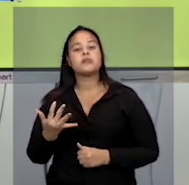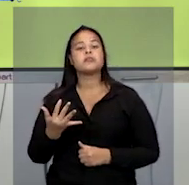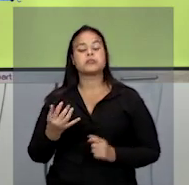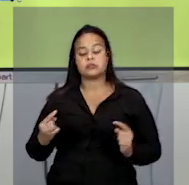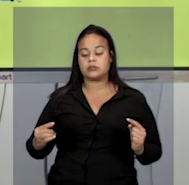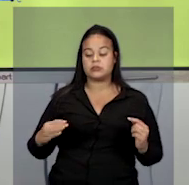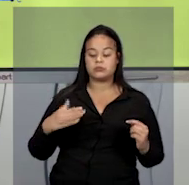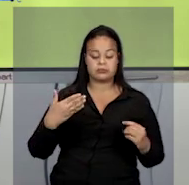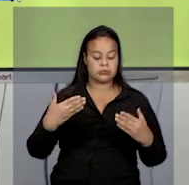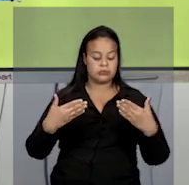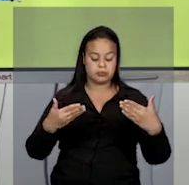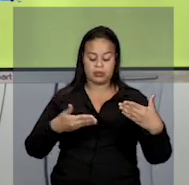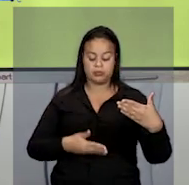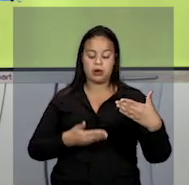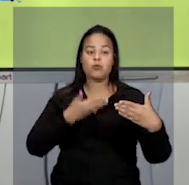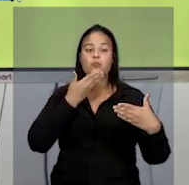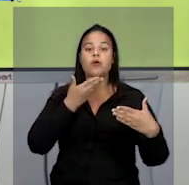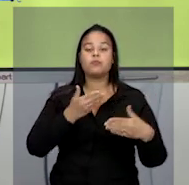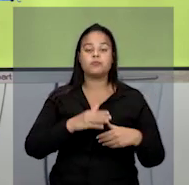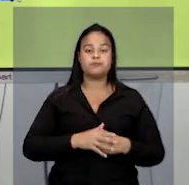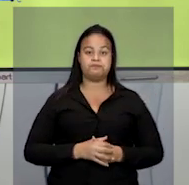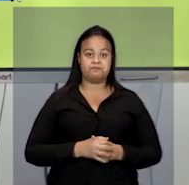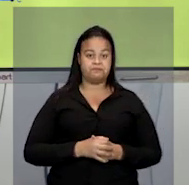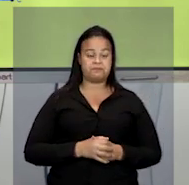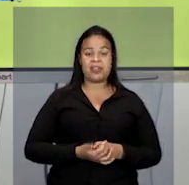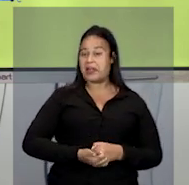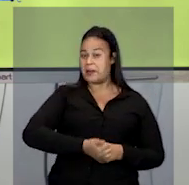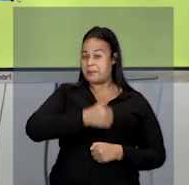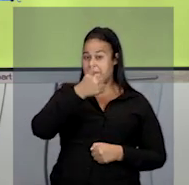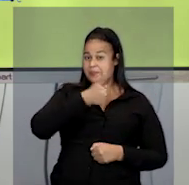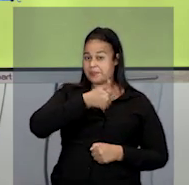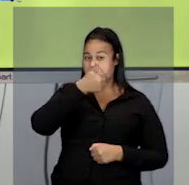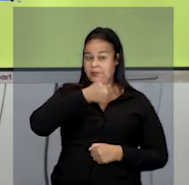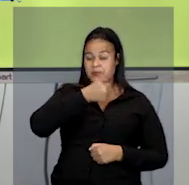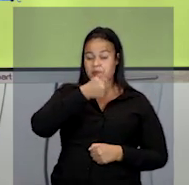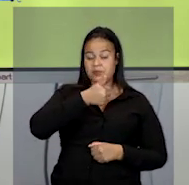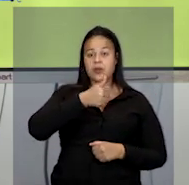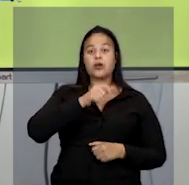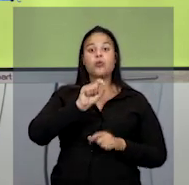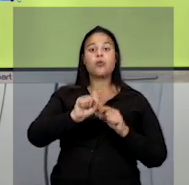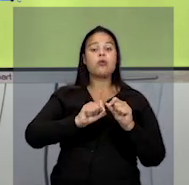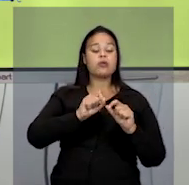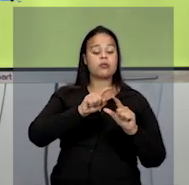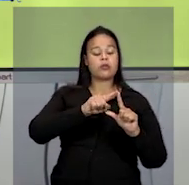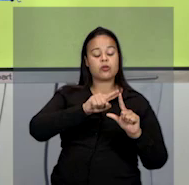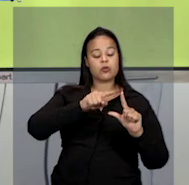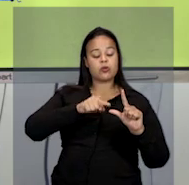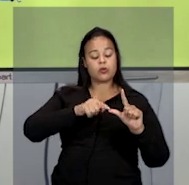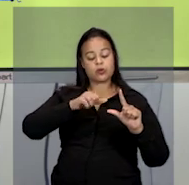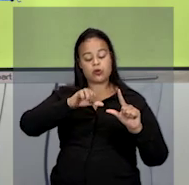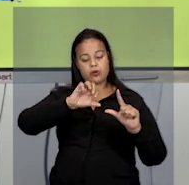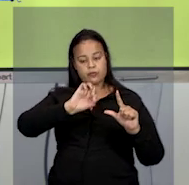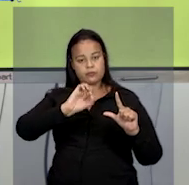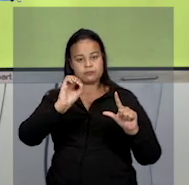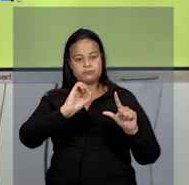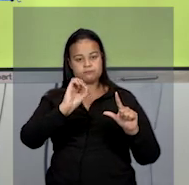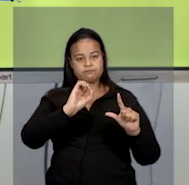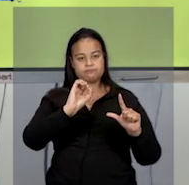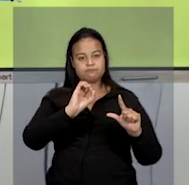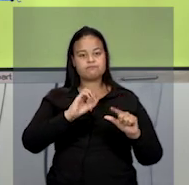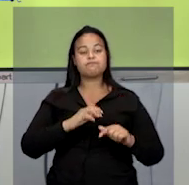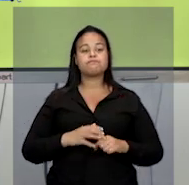triângulo. O primeiro é esse nosso ângulo de 90 graus. Tem alguns ângulos, coloca aqui um pontinho,